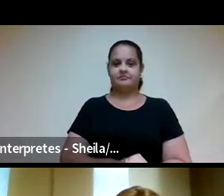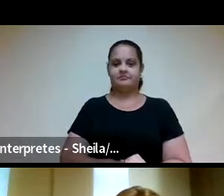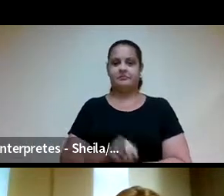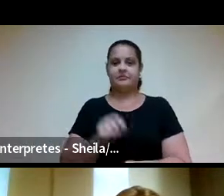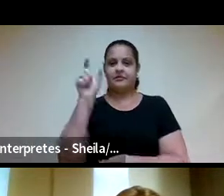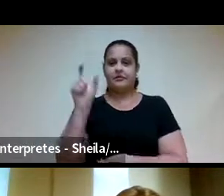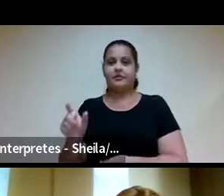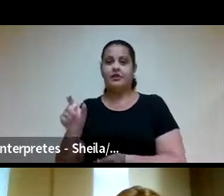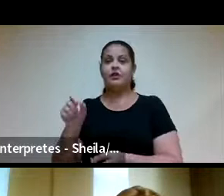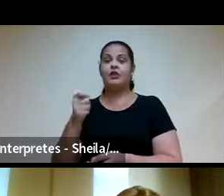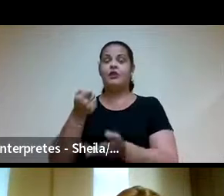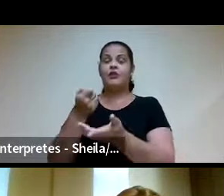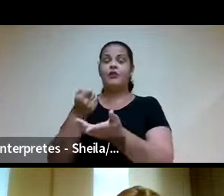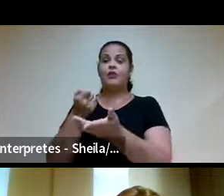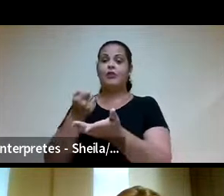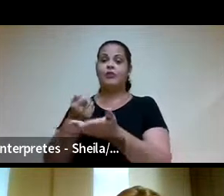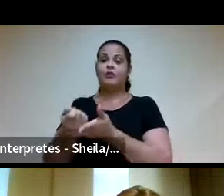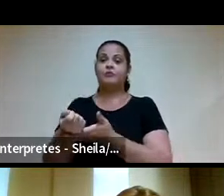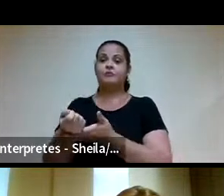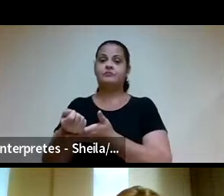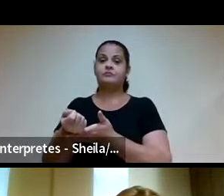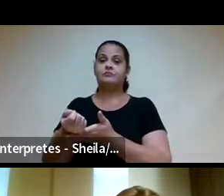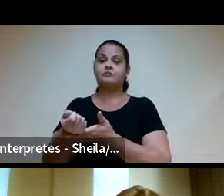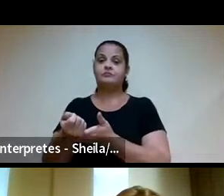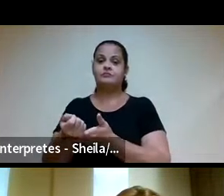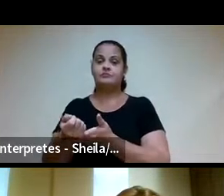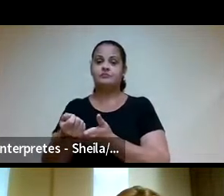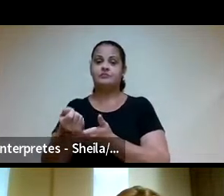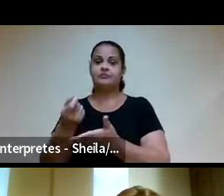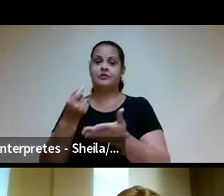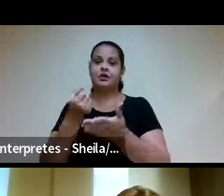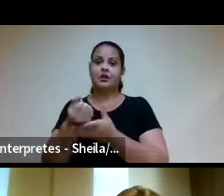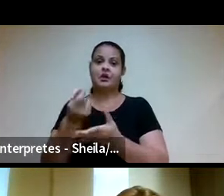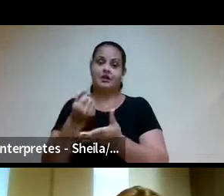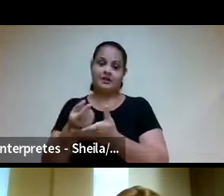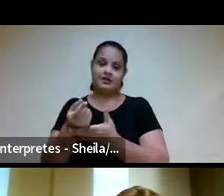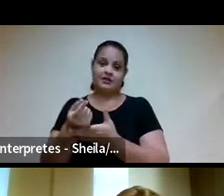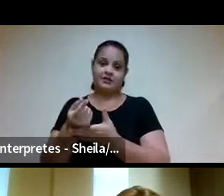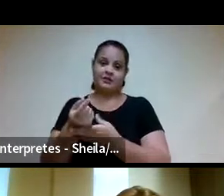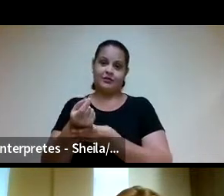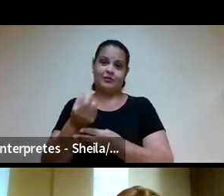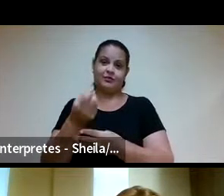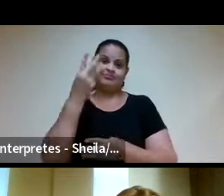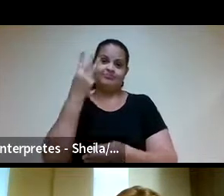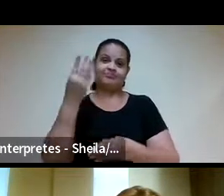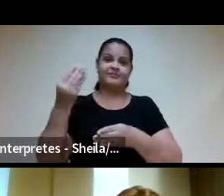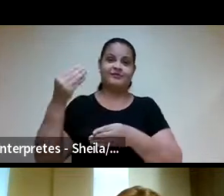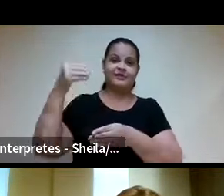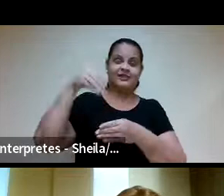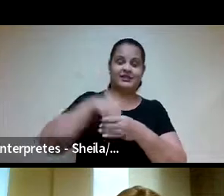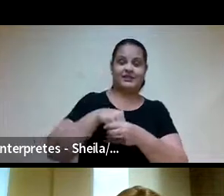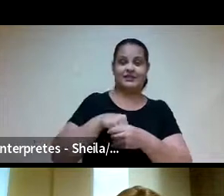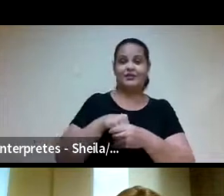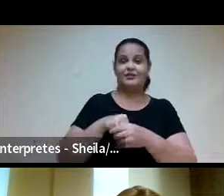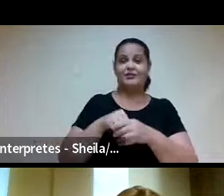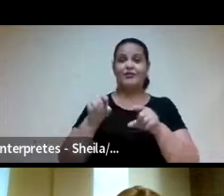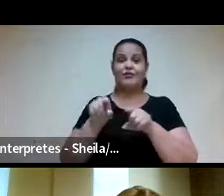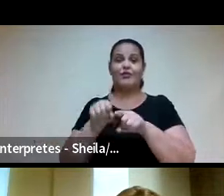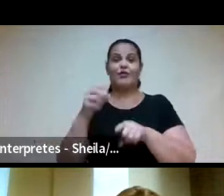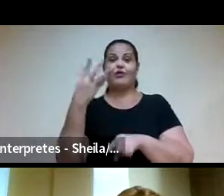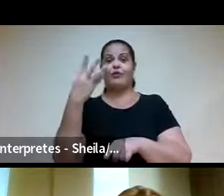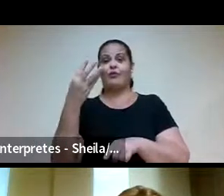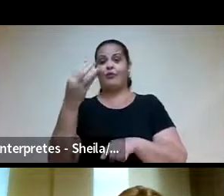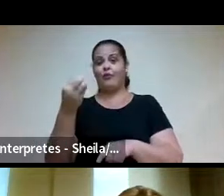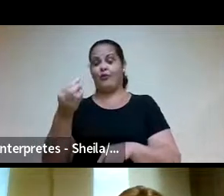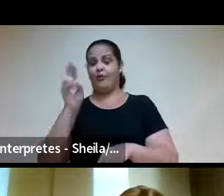esses R$40, eles serviram para comprar 3 votos. Se é que é crível essa afirmação. Ele está dizendo que